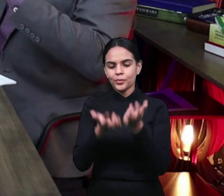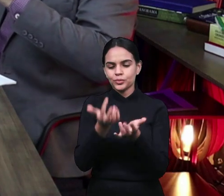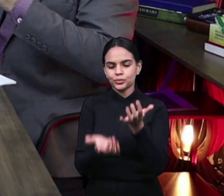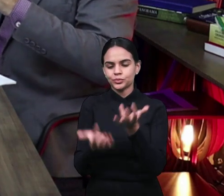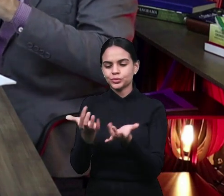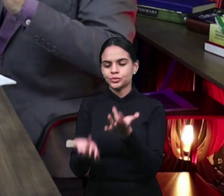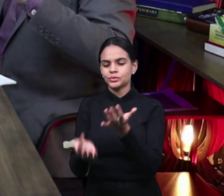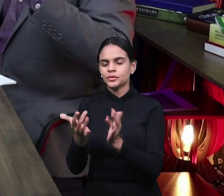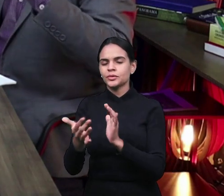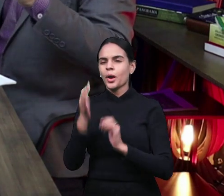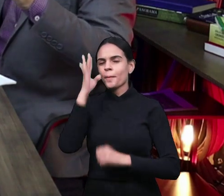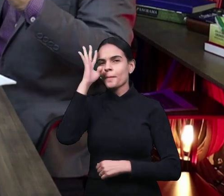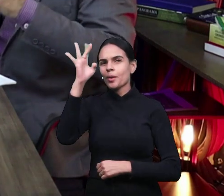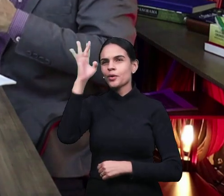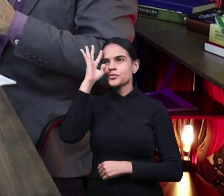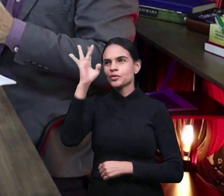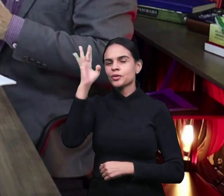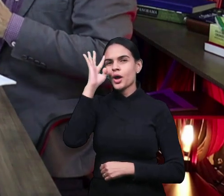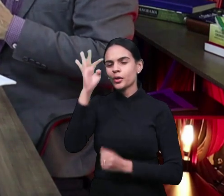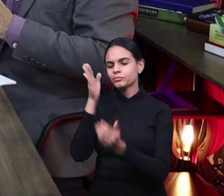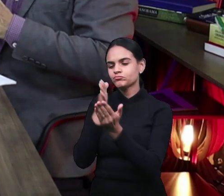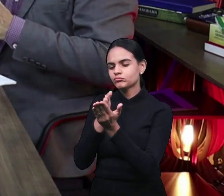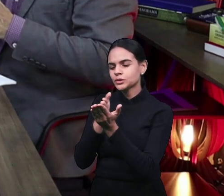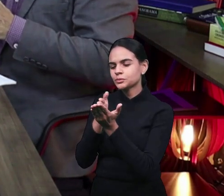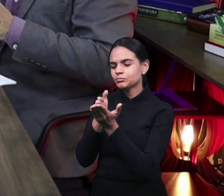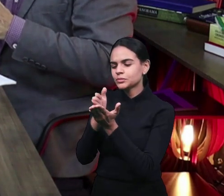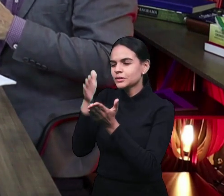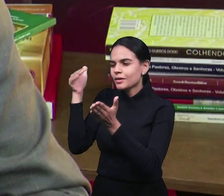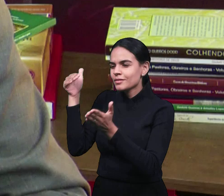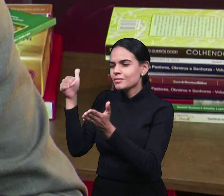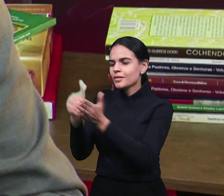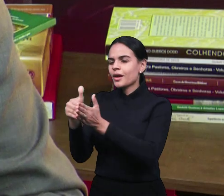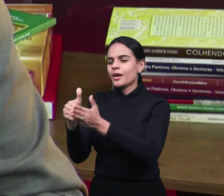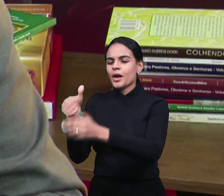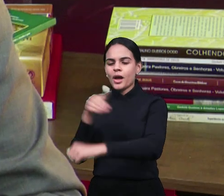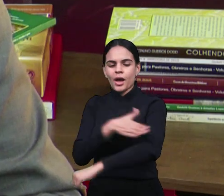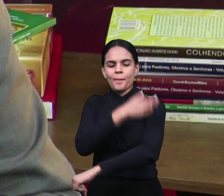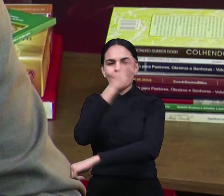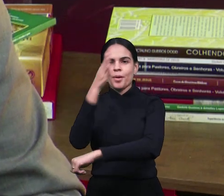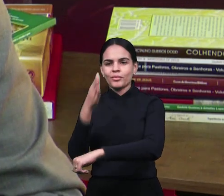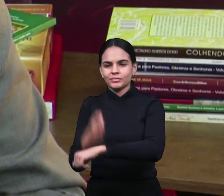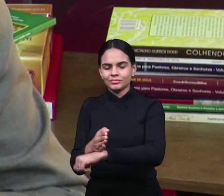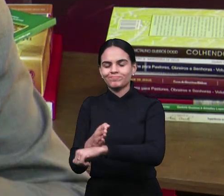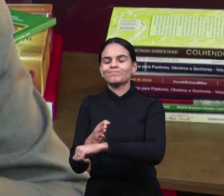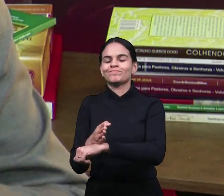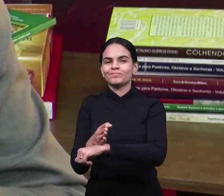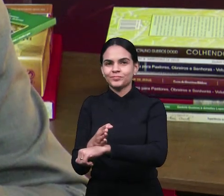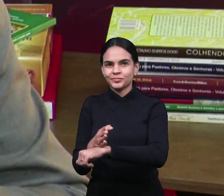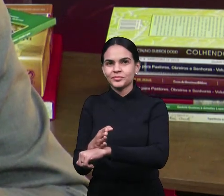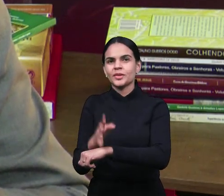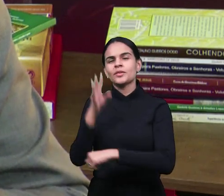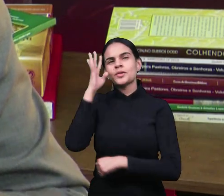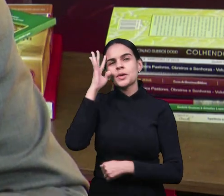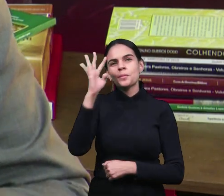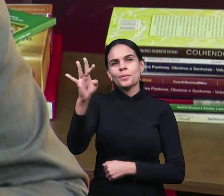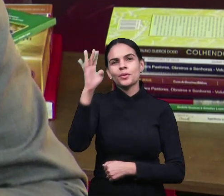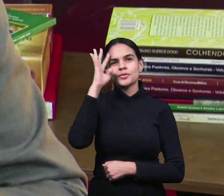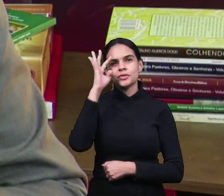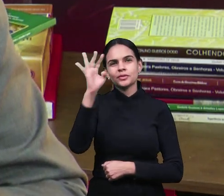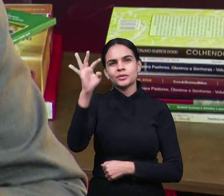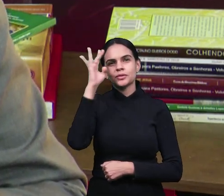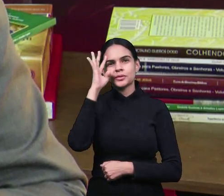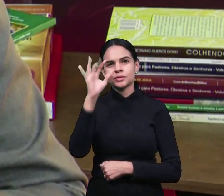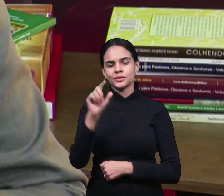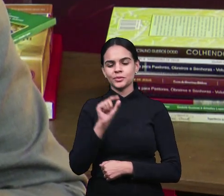né, desse caminho, do acampamento até o lugar ali que Abraão vê de longe, e possivelmente a ordem era